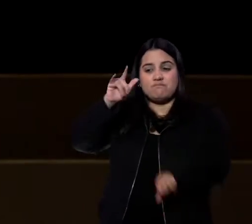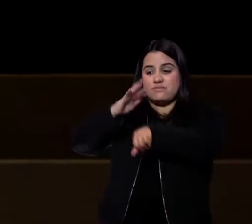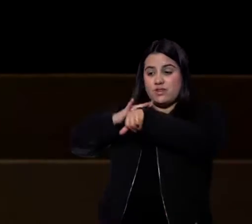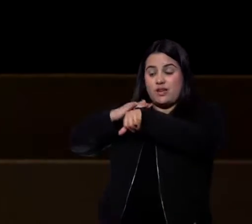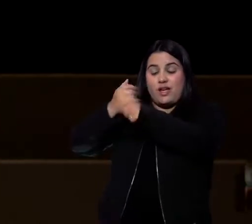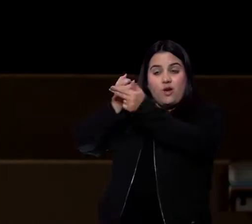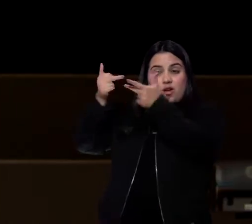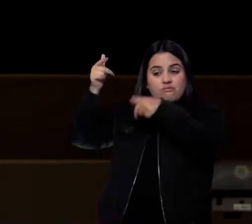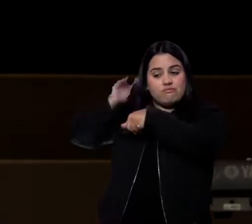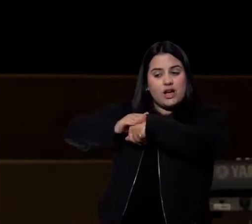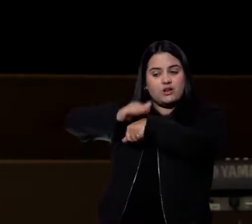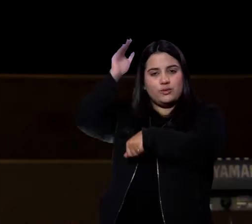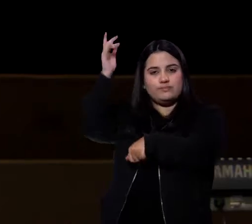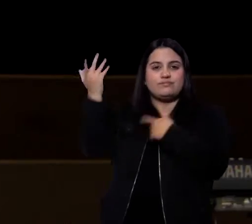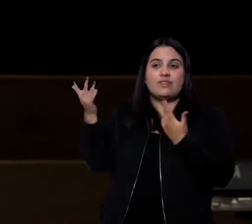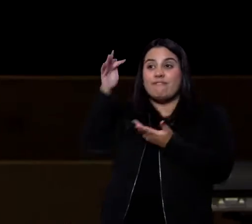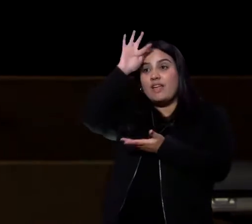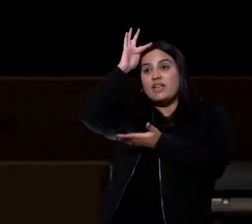fala sobre confiar.